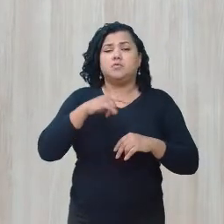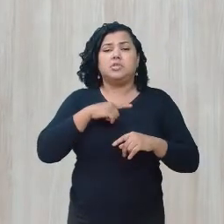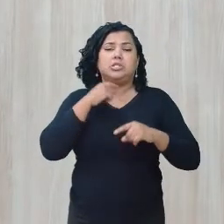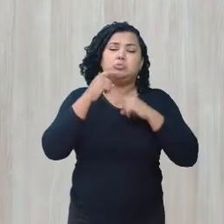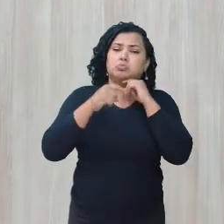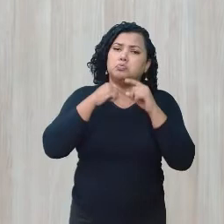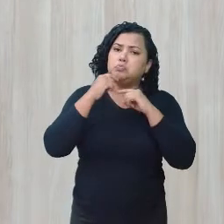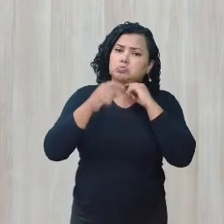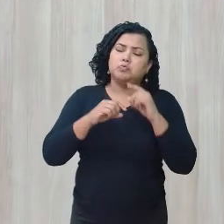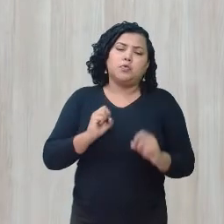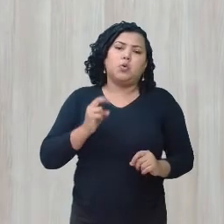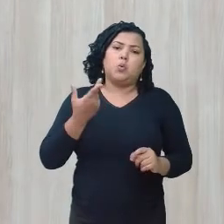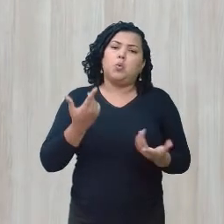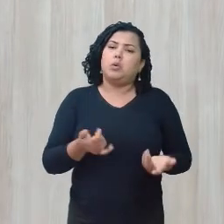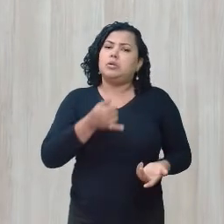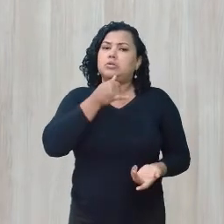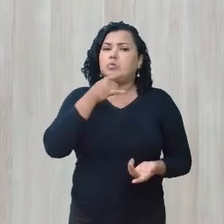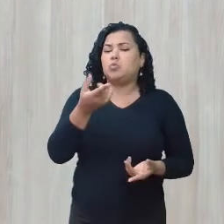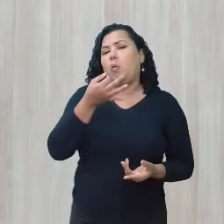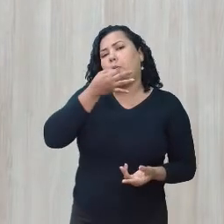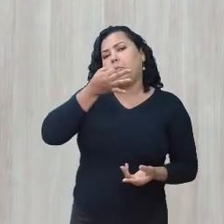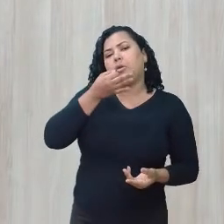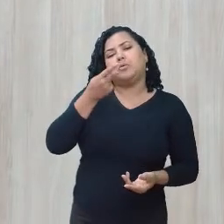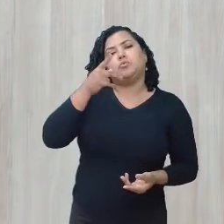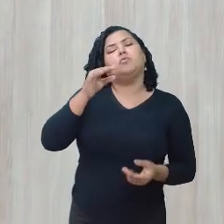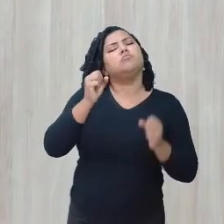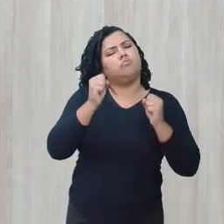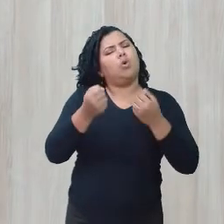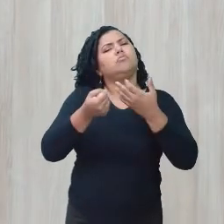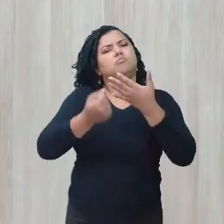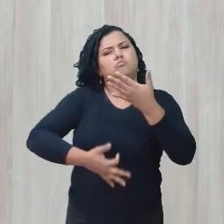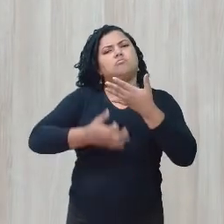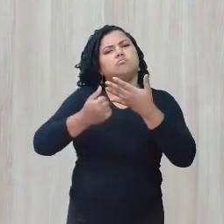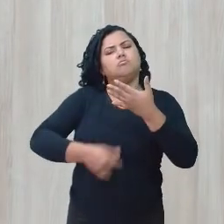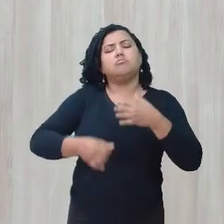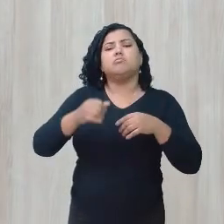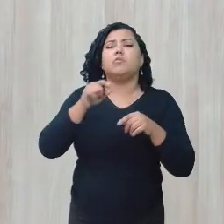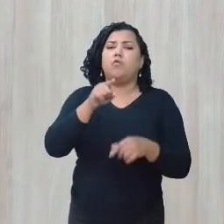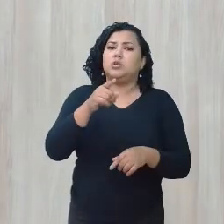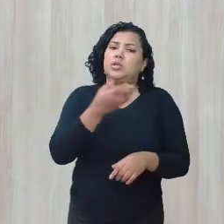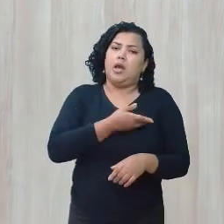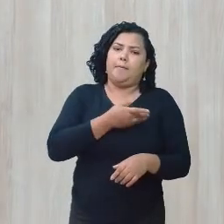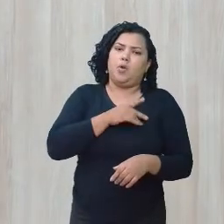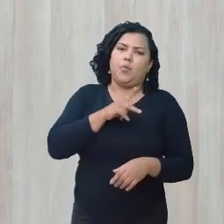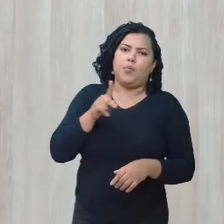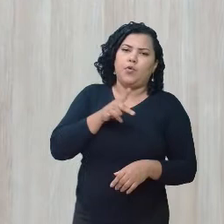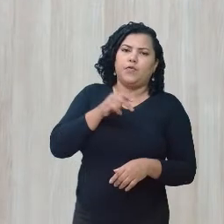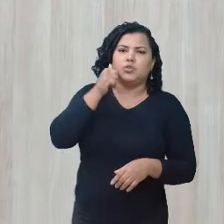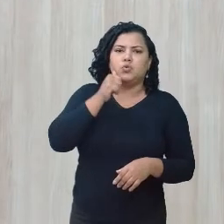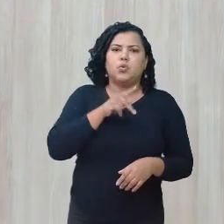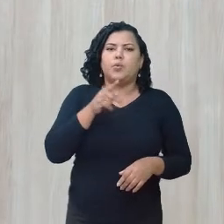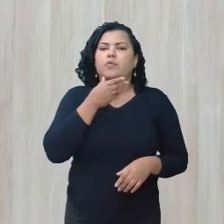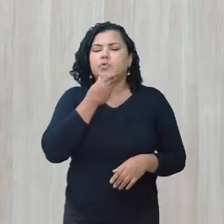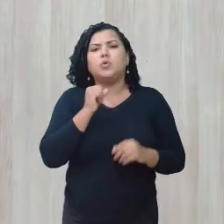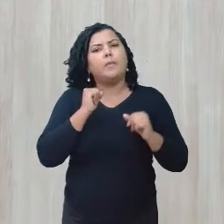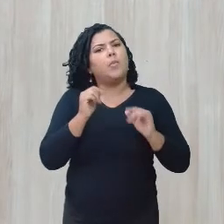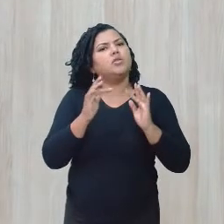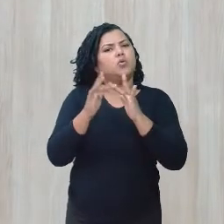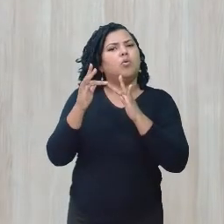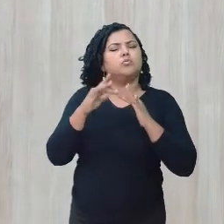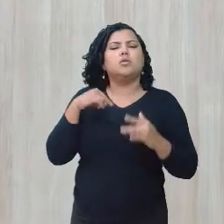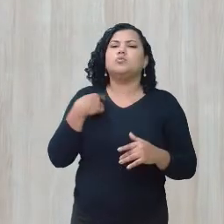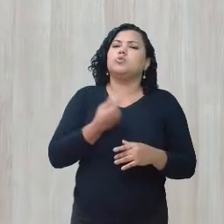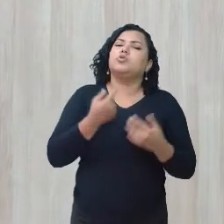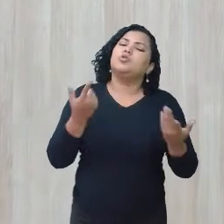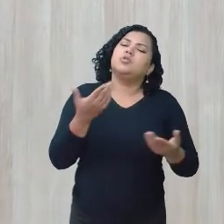você teve, alguma sugestão que você deu também aí, colega professor, professora, entre em contato conosco para a gente fazer a aula